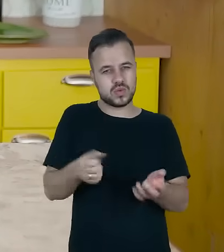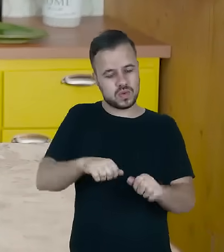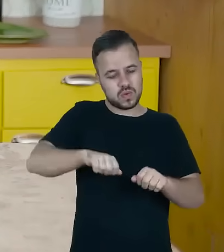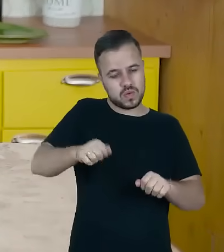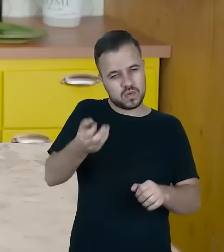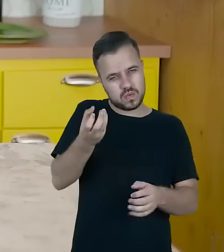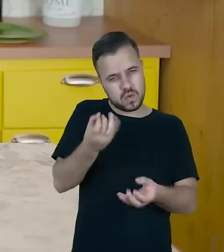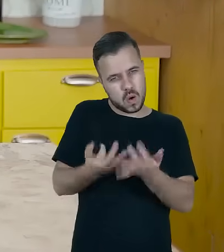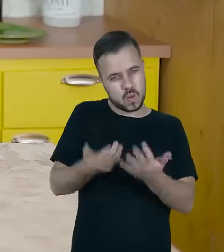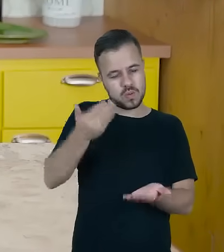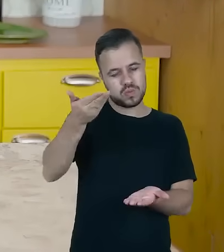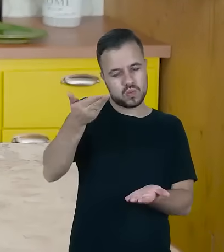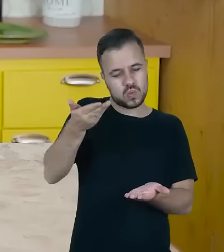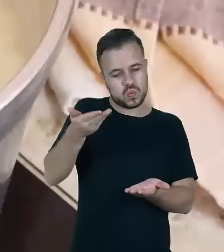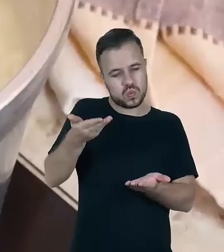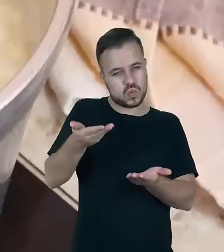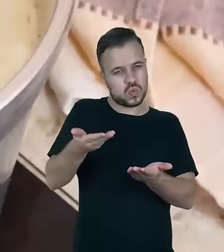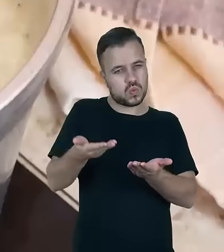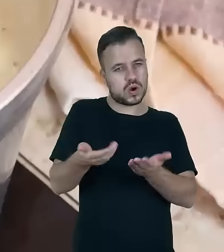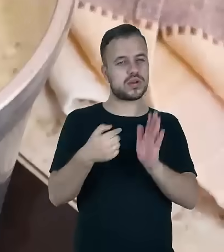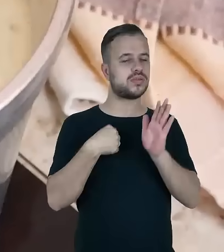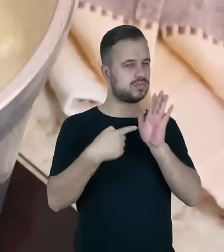para vocês o ponto que tem que ficar.